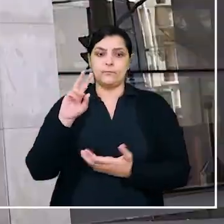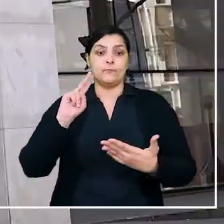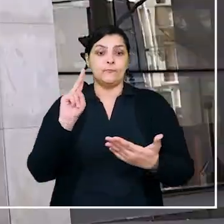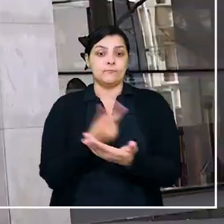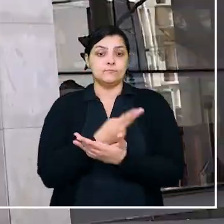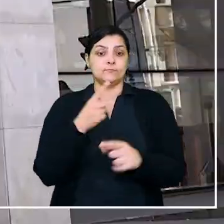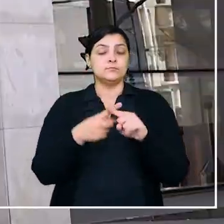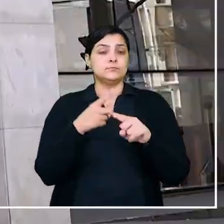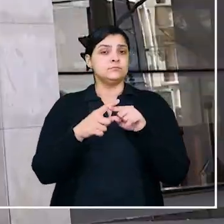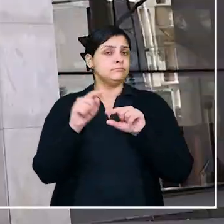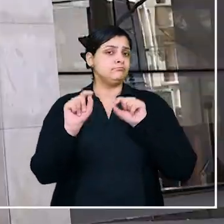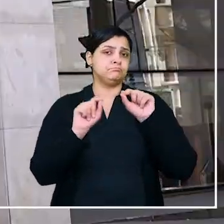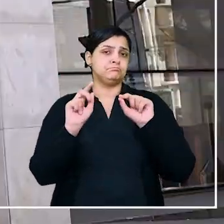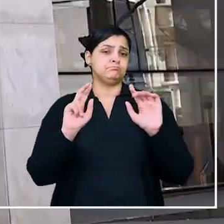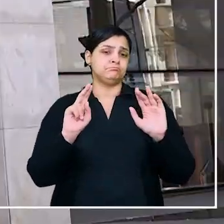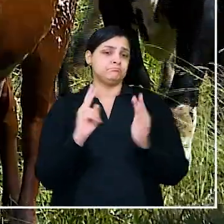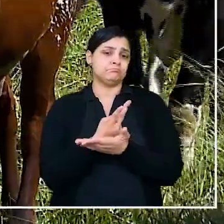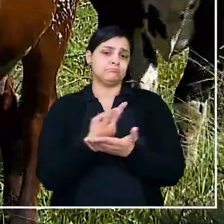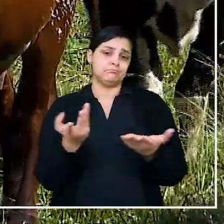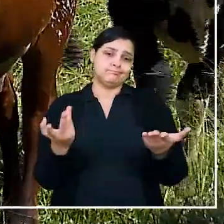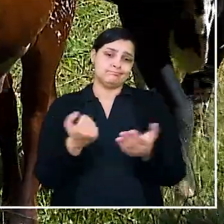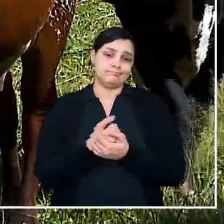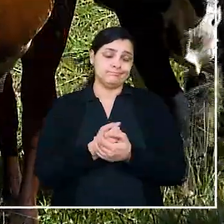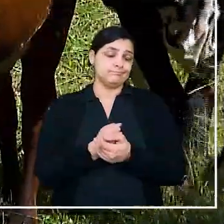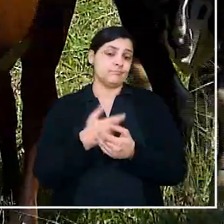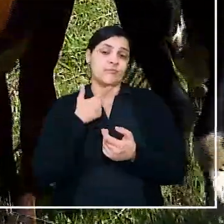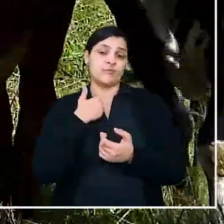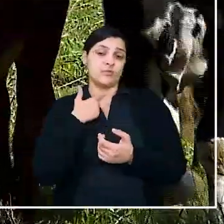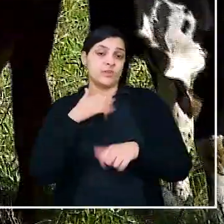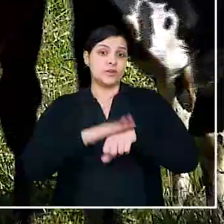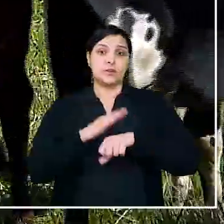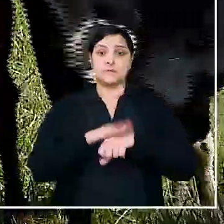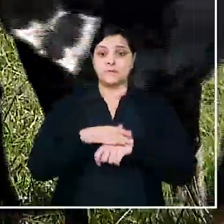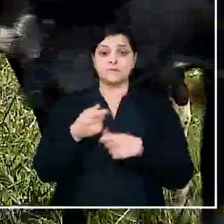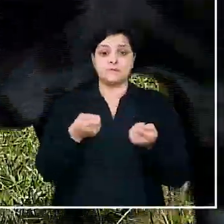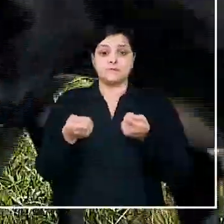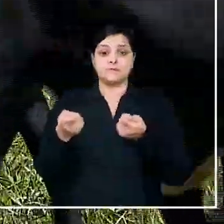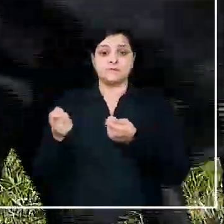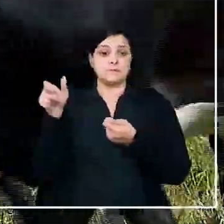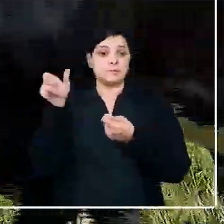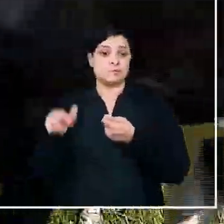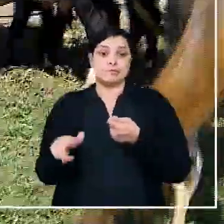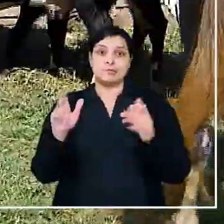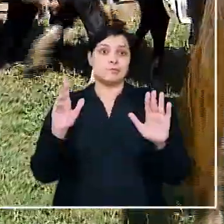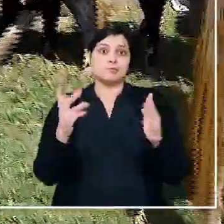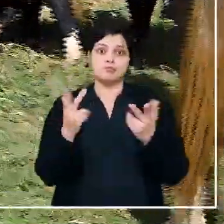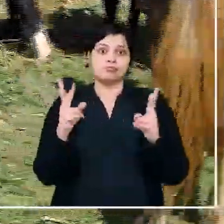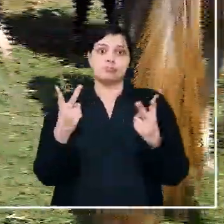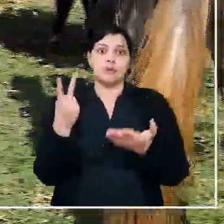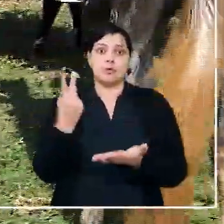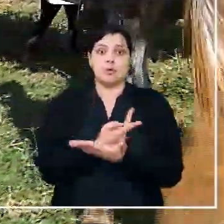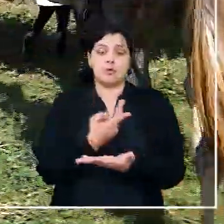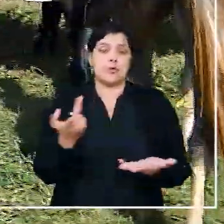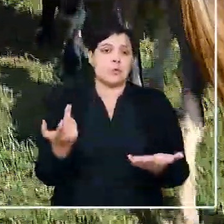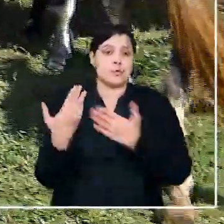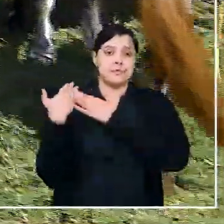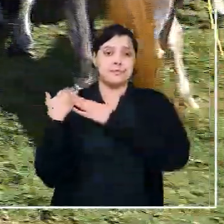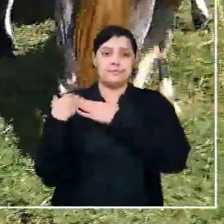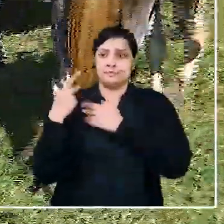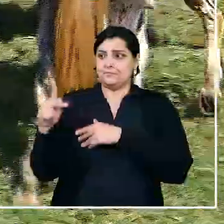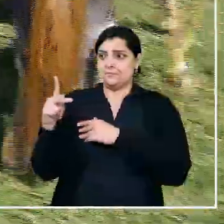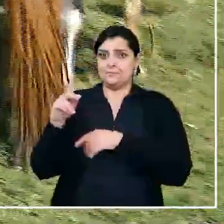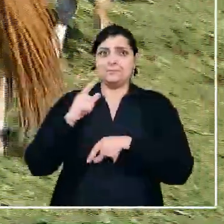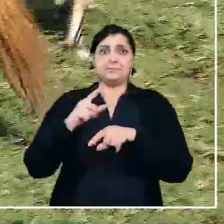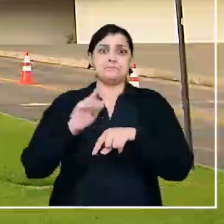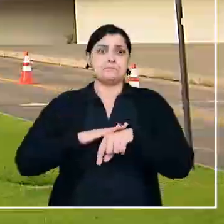acidente ocorreu por razões circunstanciais, alheias à vontade e às determinações do pecuarista, que não poderia ser